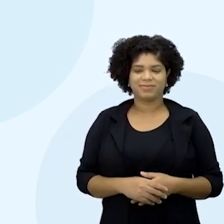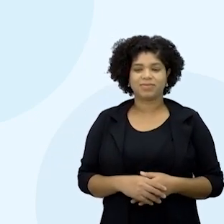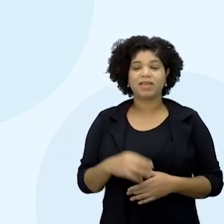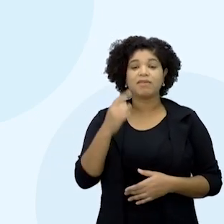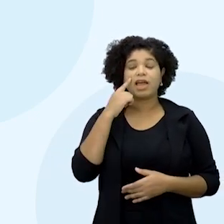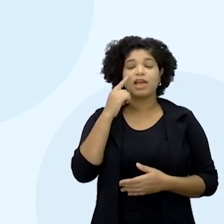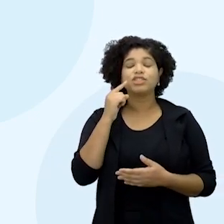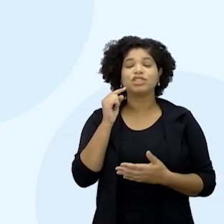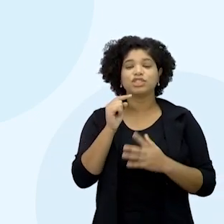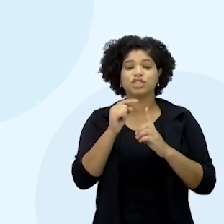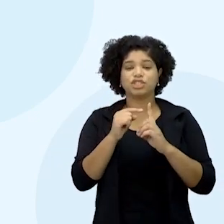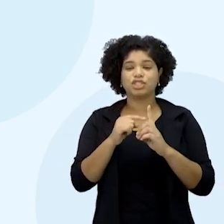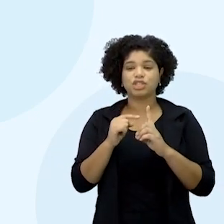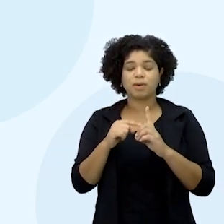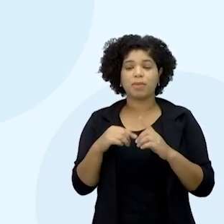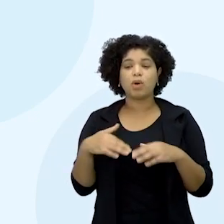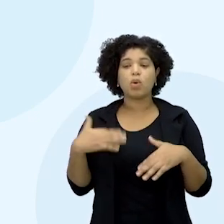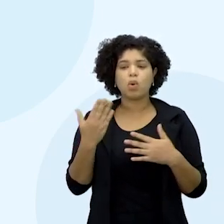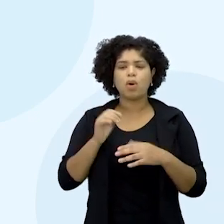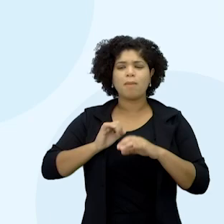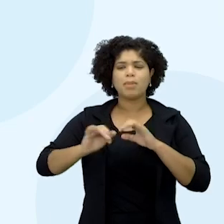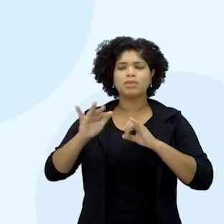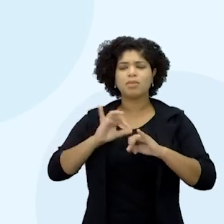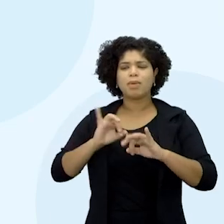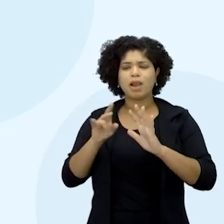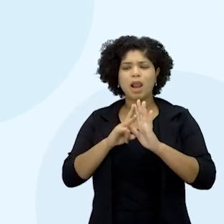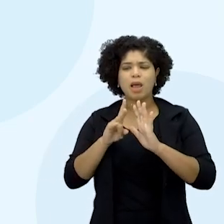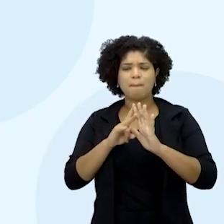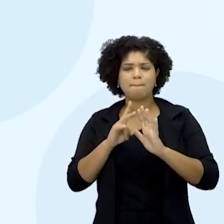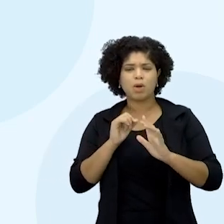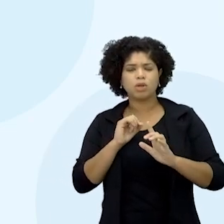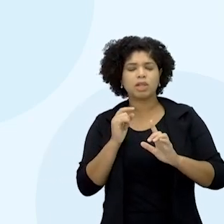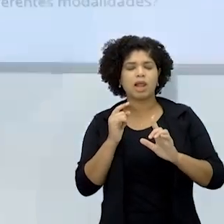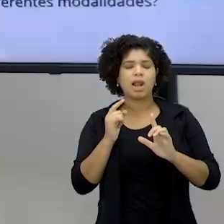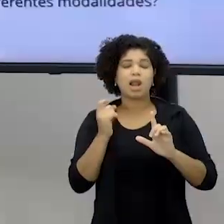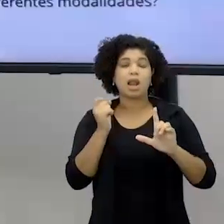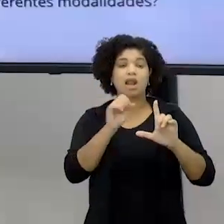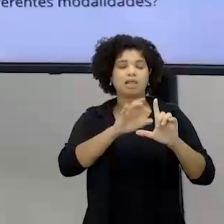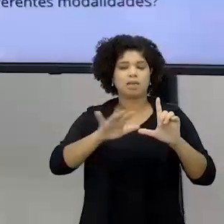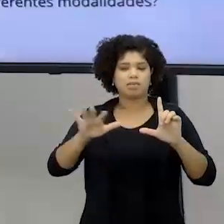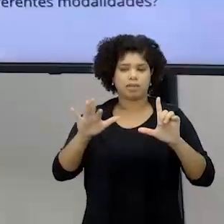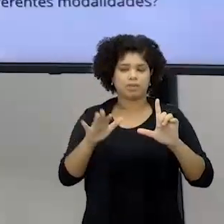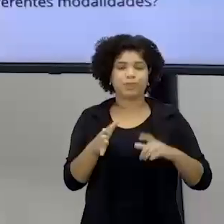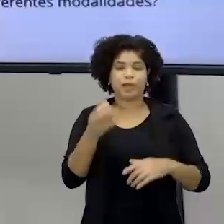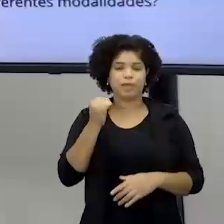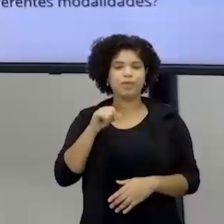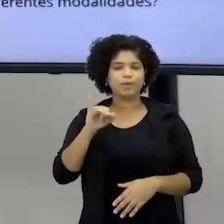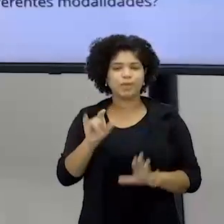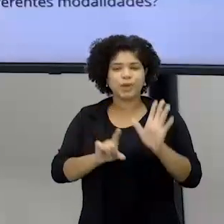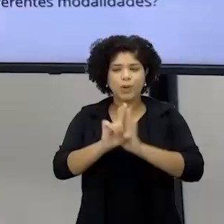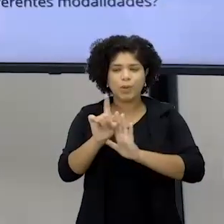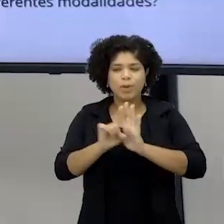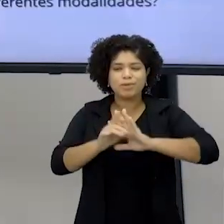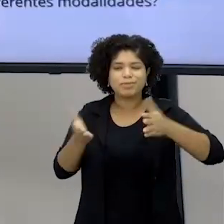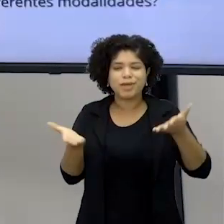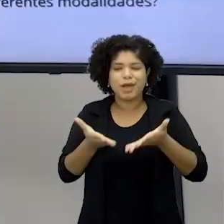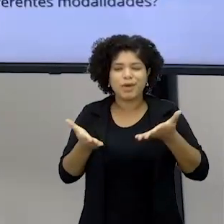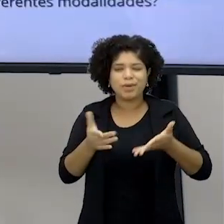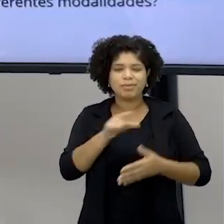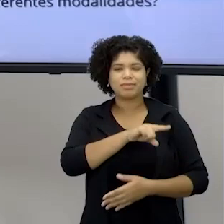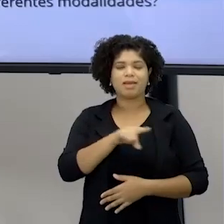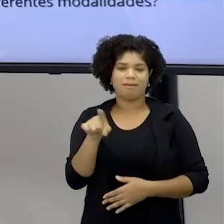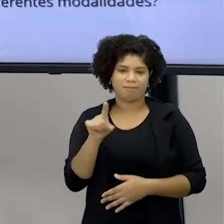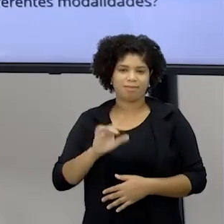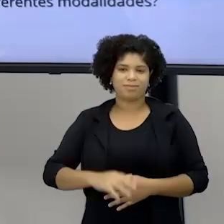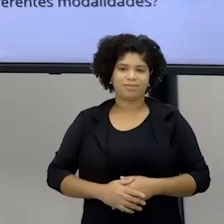modalidades esportivas que são mais divulgadas na mídia? Então venham aqui comigo. Se eu fizesse essa pergunta agora aí para você